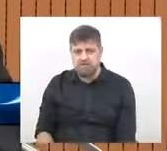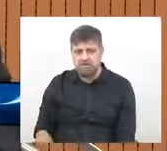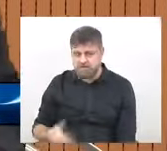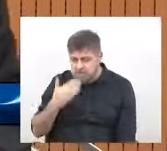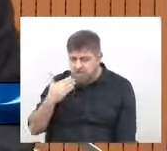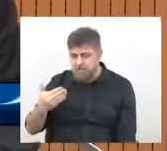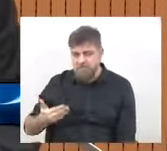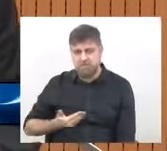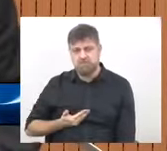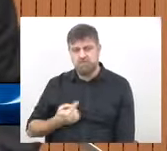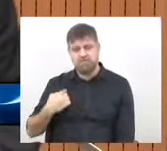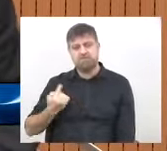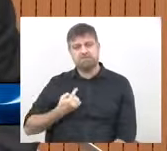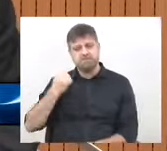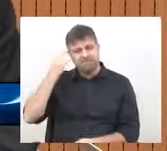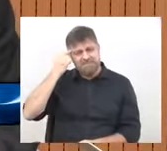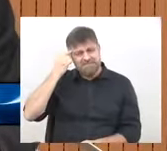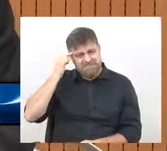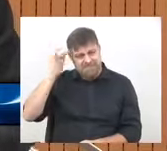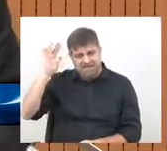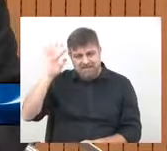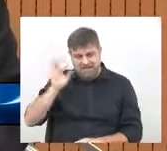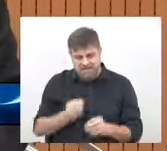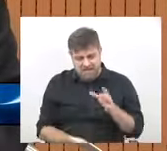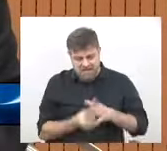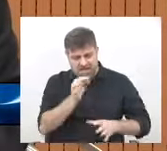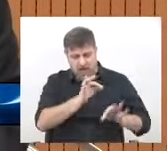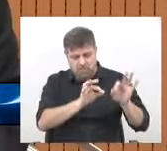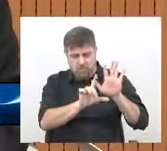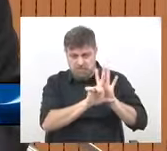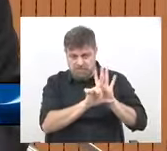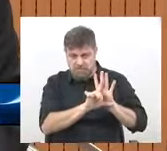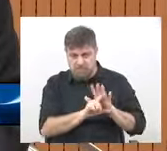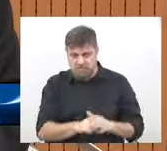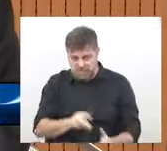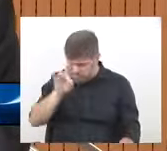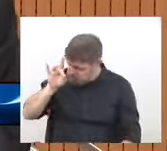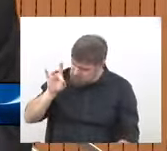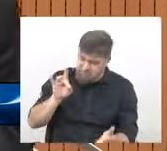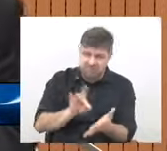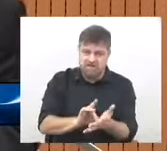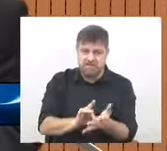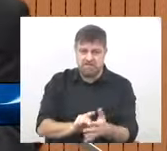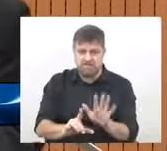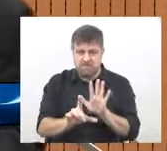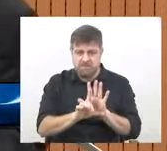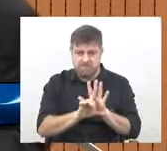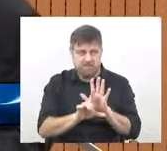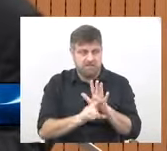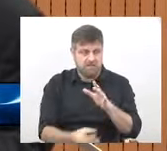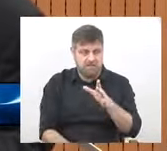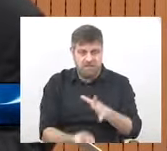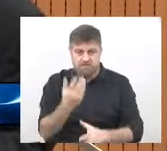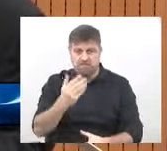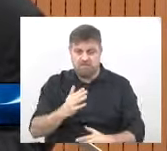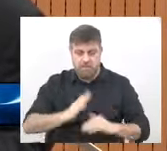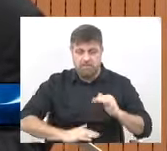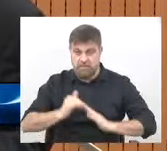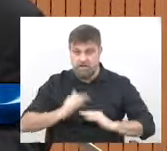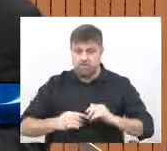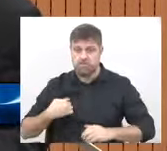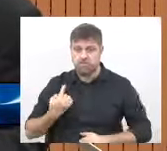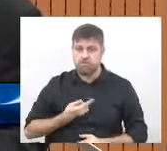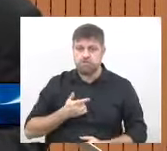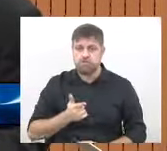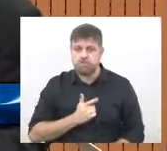Defesa dos Animais, para que nós possamos realmente fazer com que esta lei se transforme em realidade e nós tenhamos